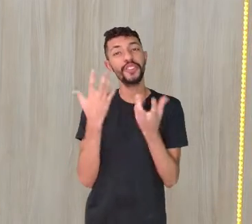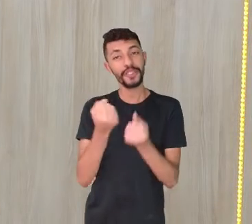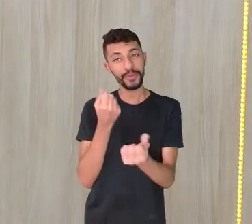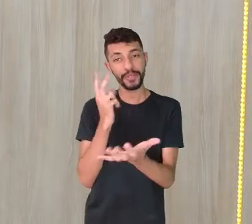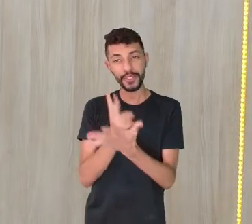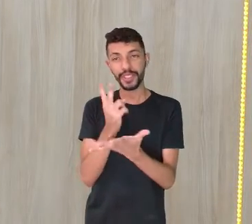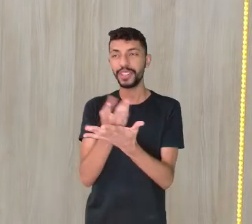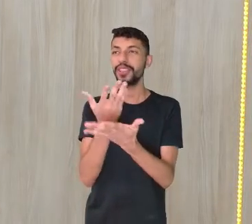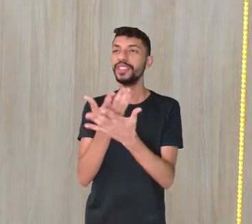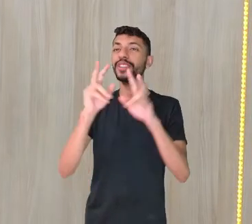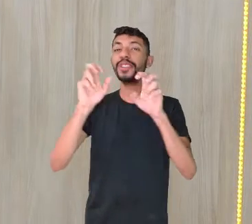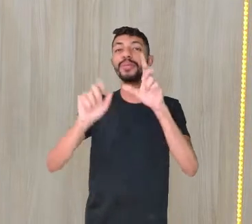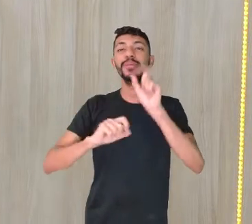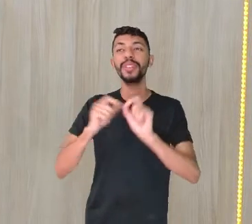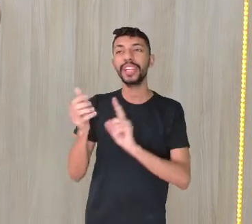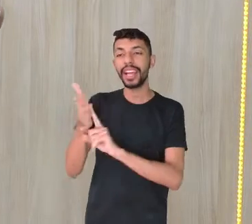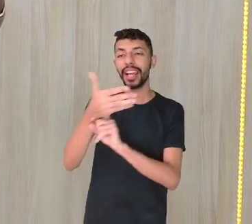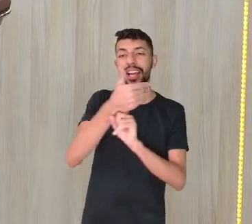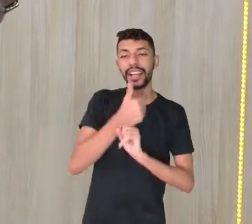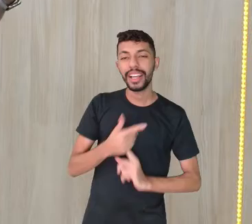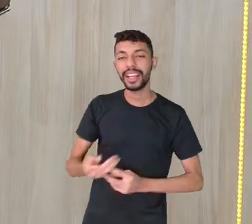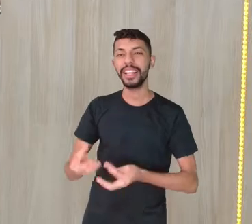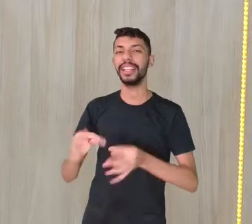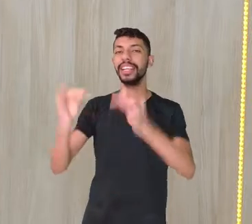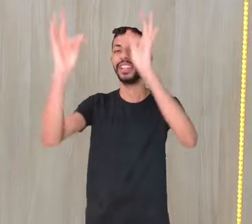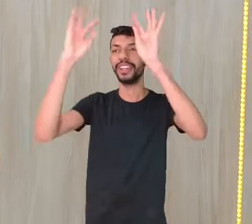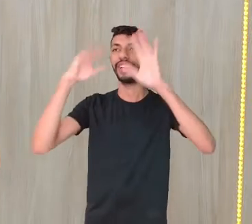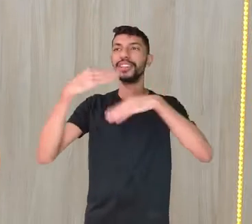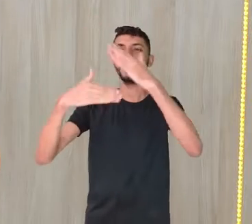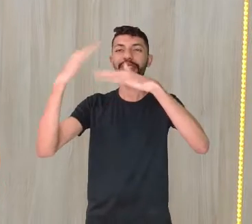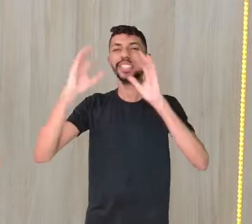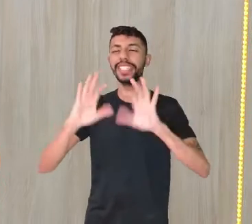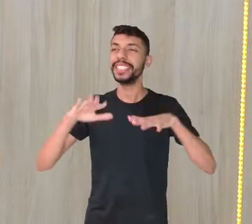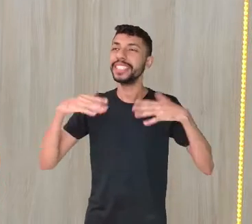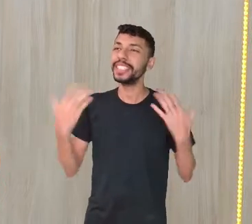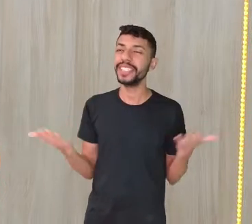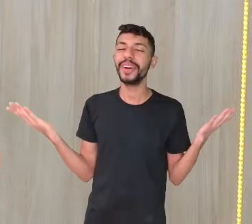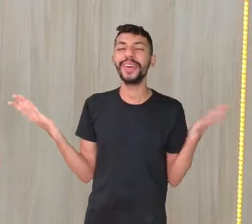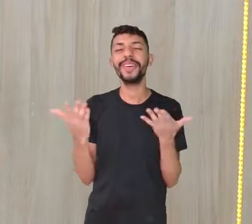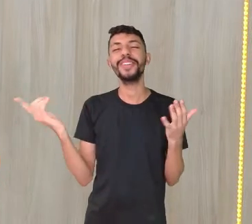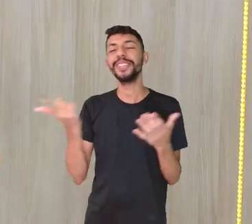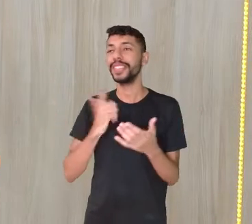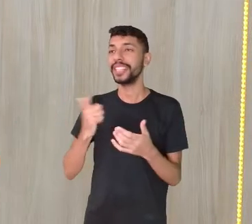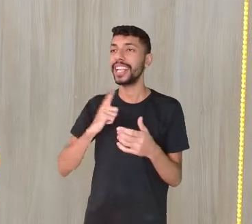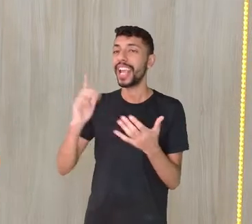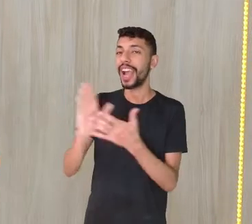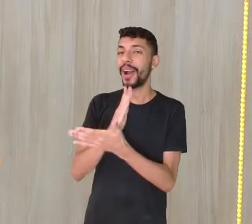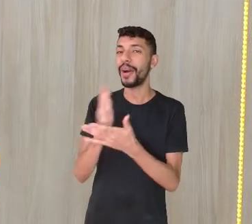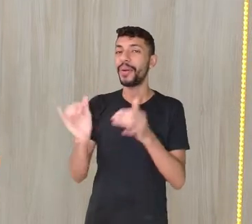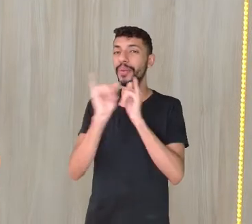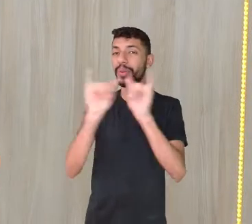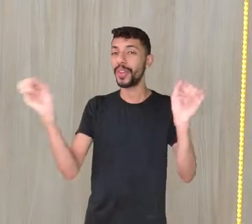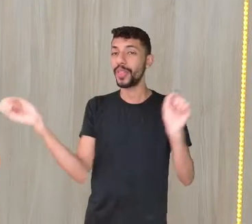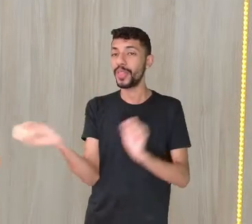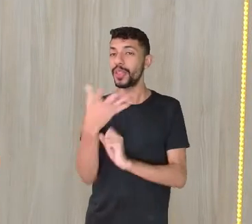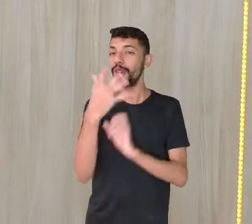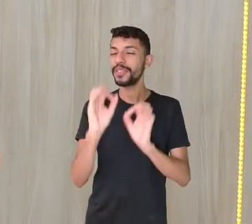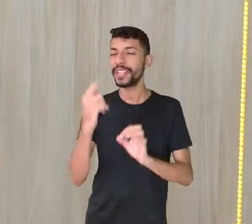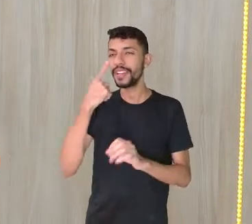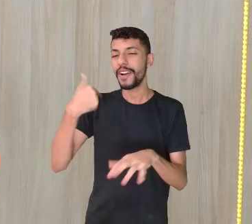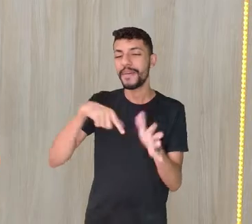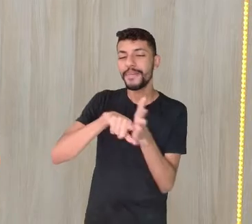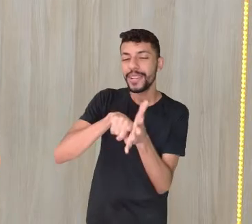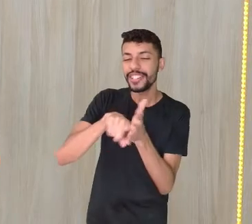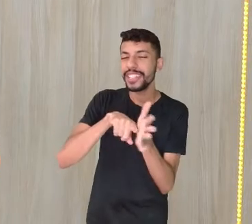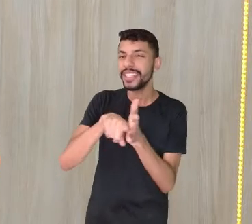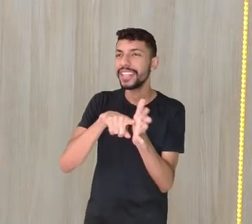de avanços tecnológicos. E hoje eu trouxe algumas novidades. Eu fiz uma pesquisa e fui buscar